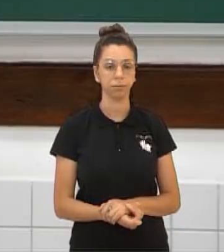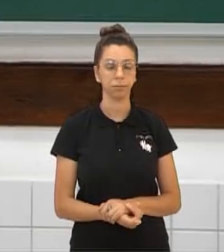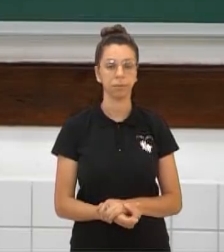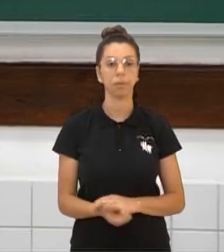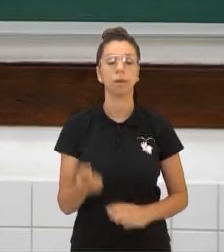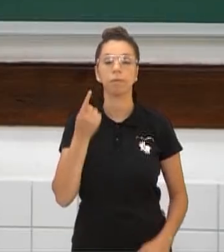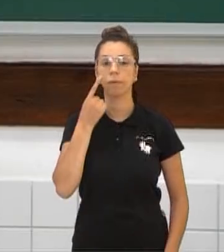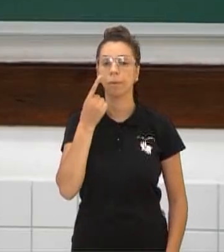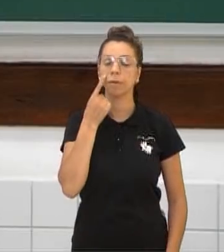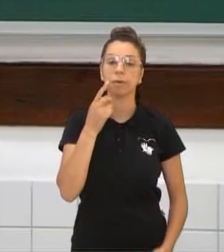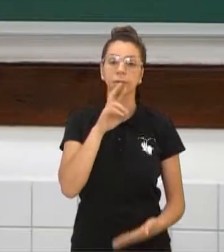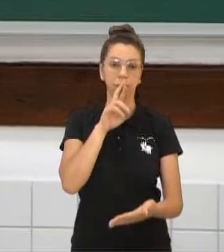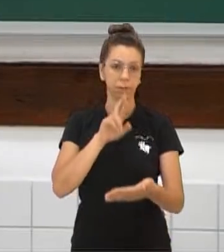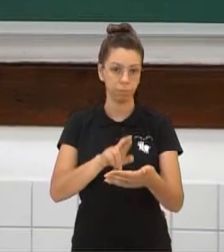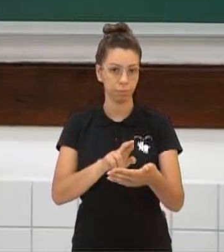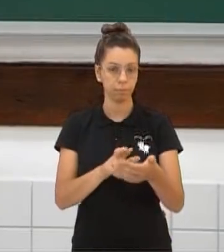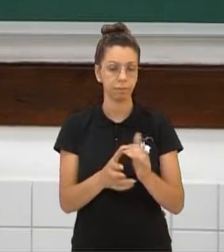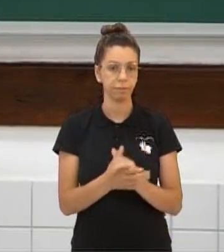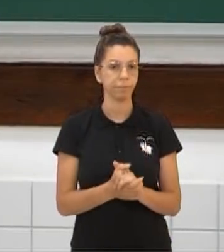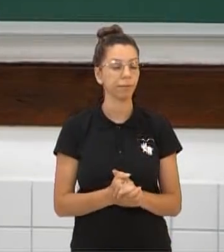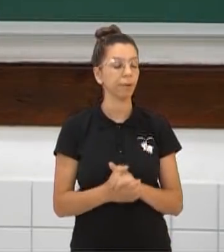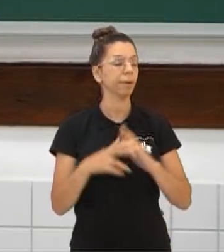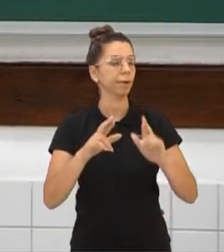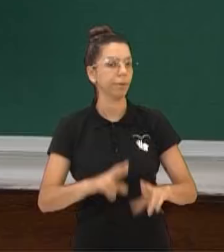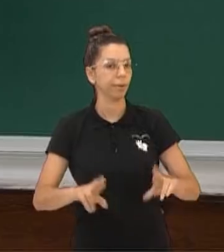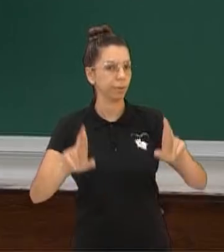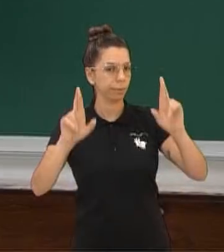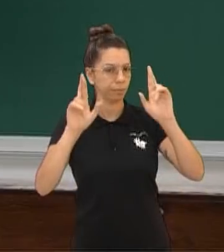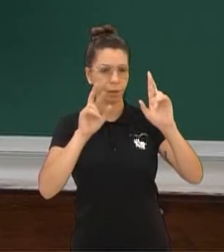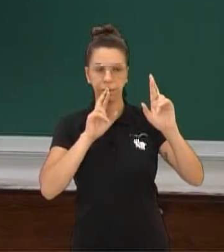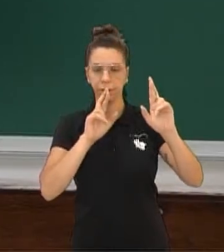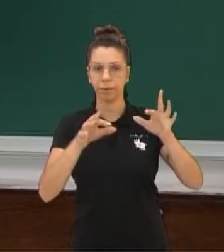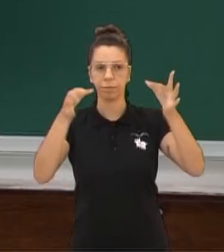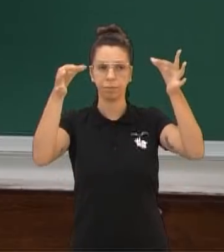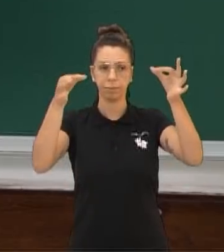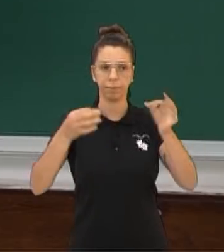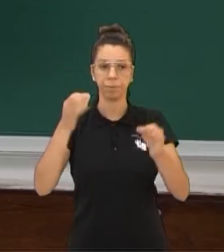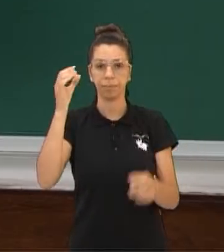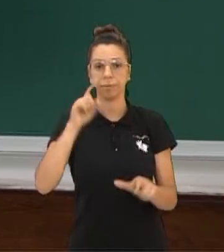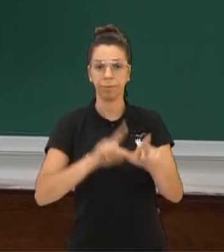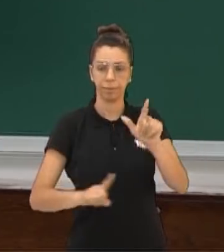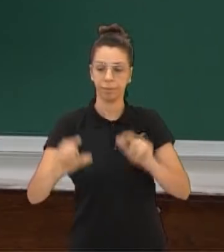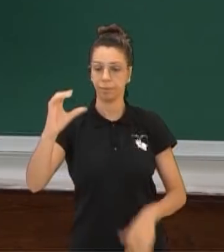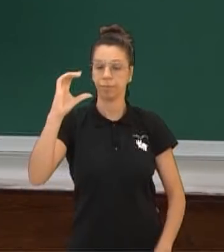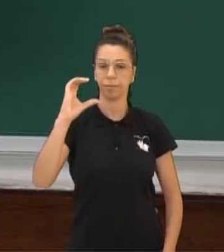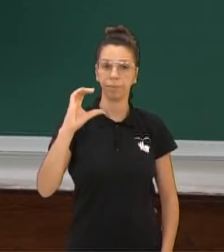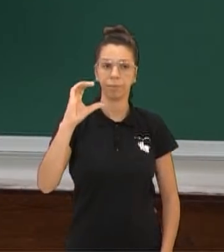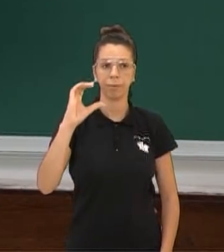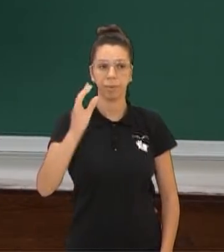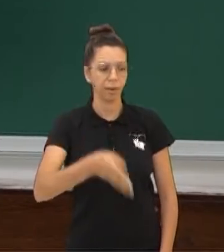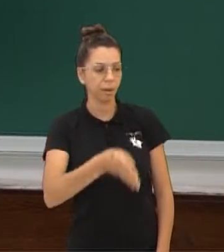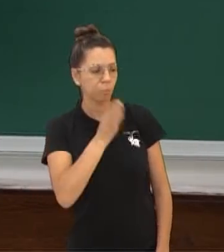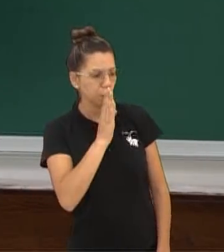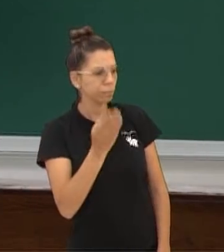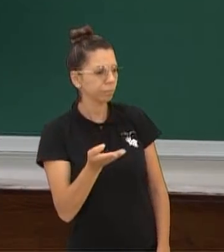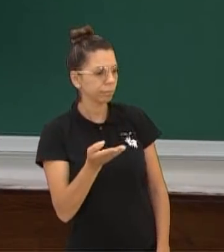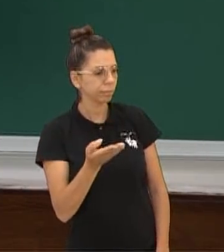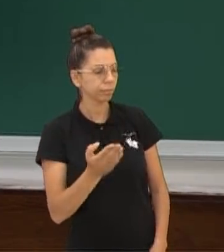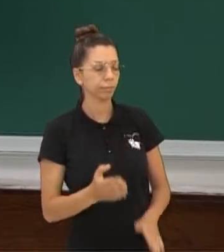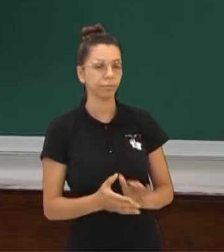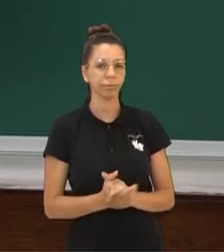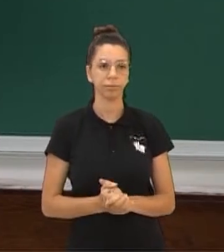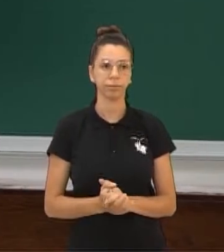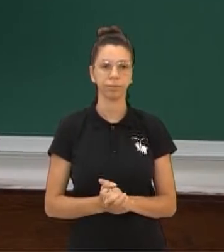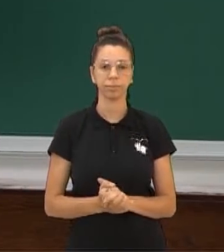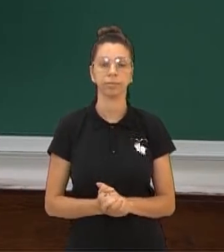Vamos ver então qual foi a resposta? Espero que vocês tenham colocado a letra C. Shut up, né? Cale-se.